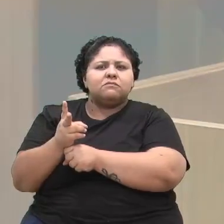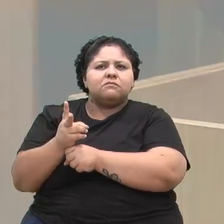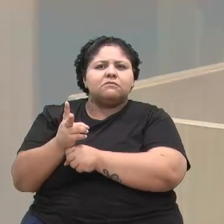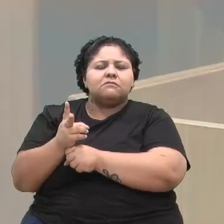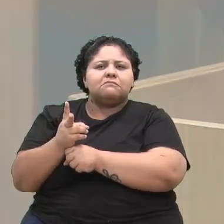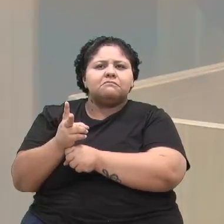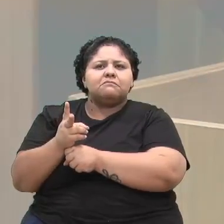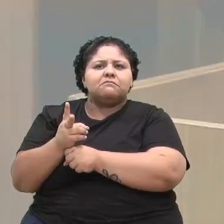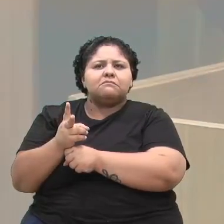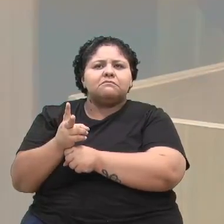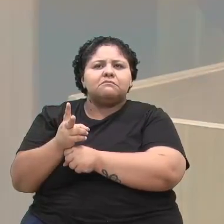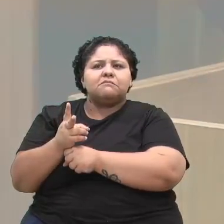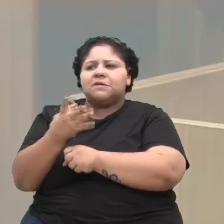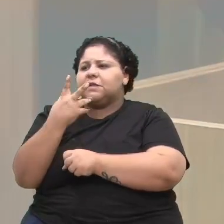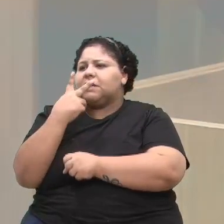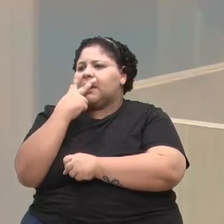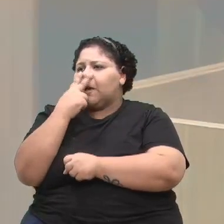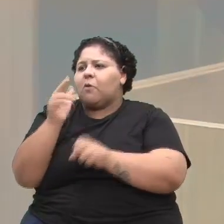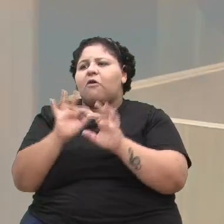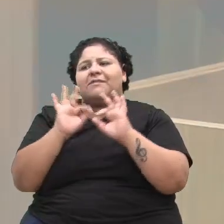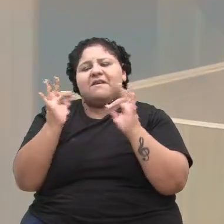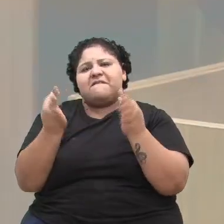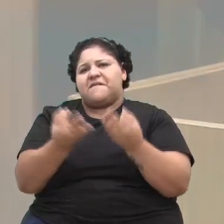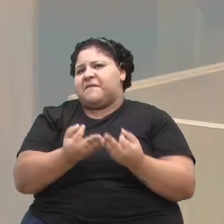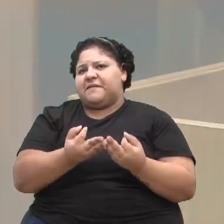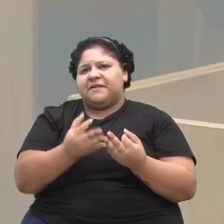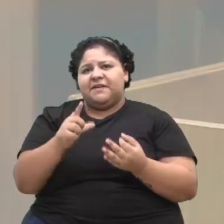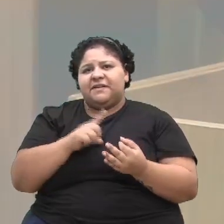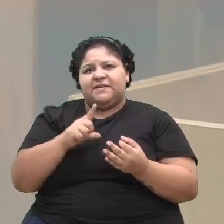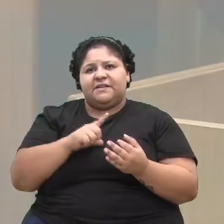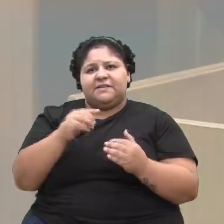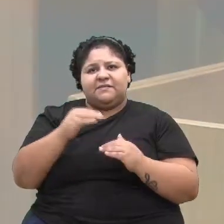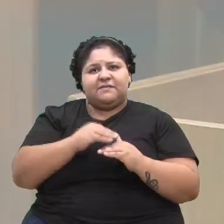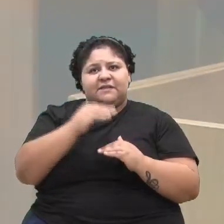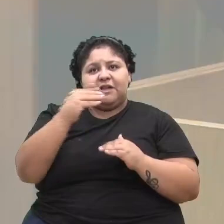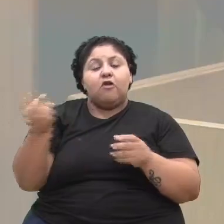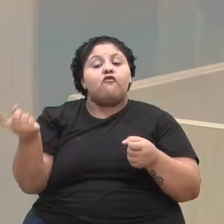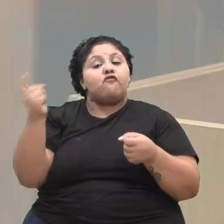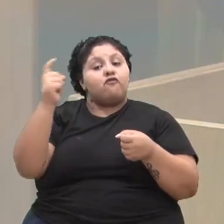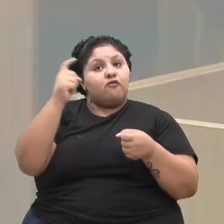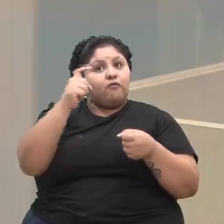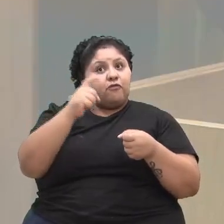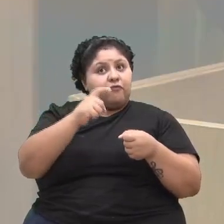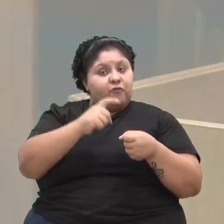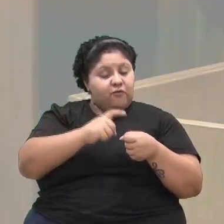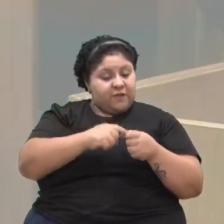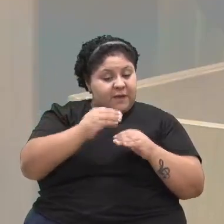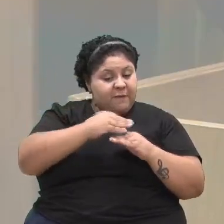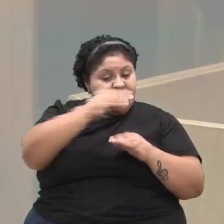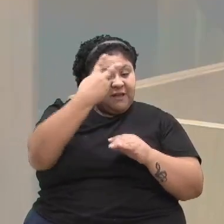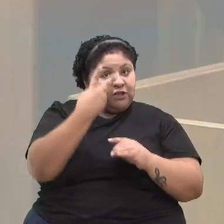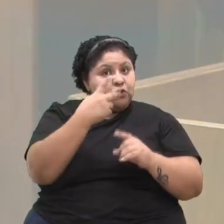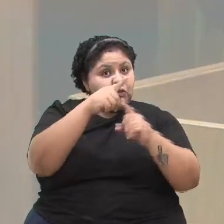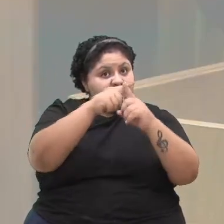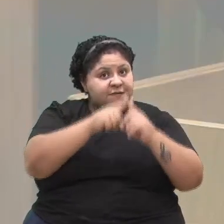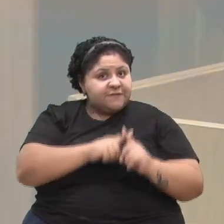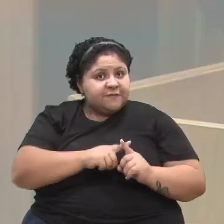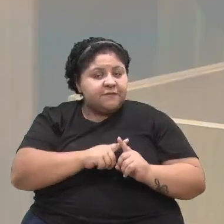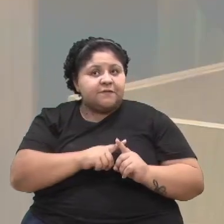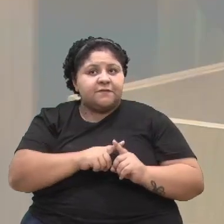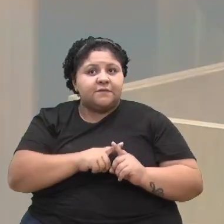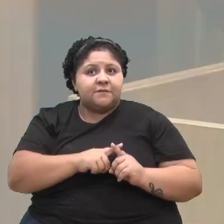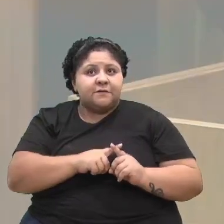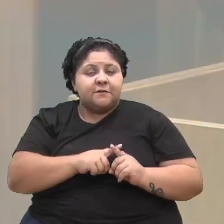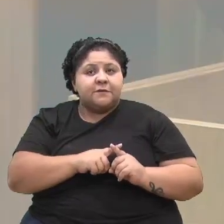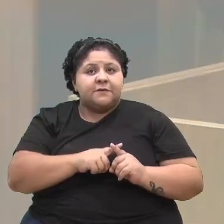se eu fosse da família delas, não. Voltei mais 2 vezes tive que fazer mais uma. Por